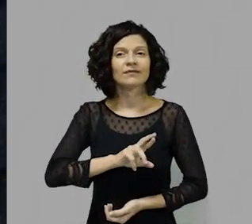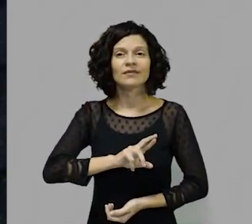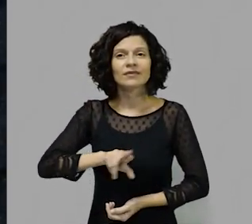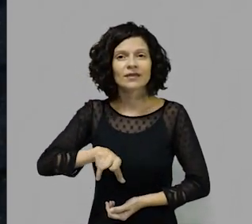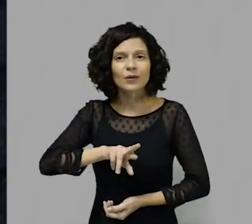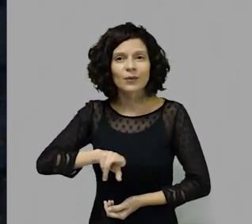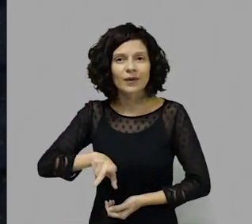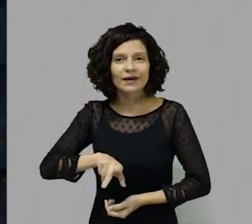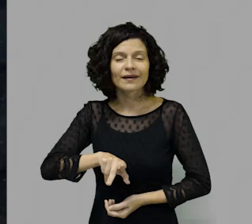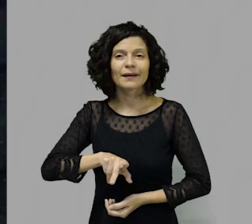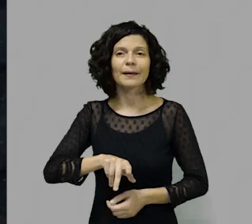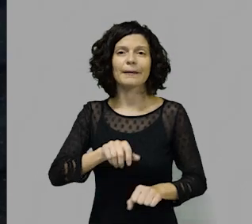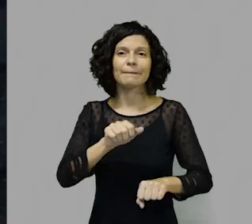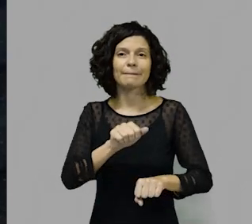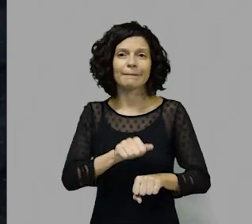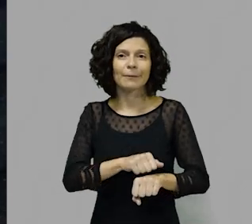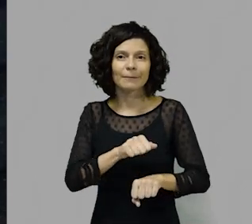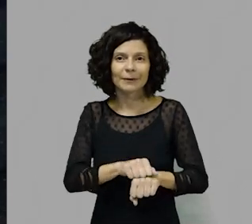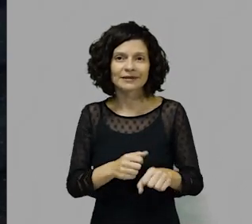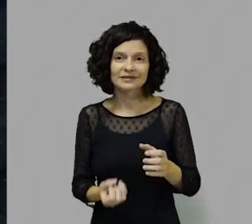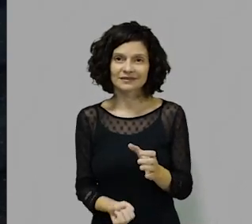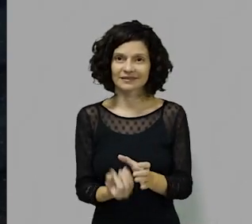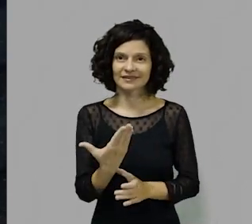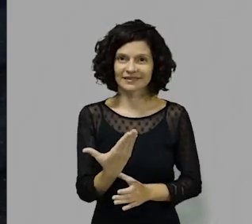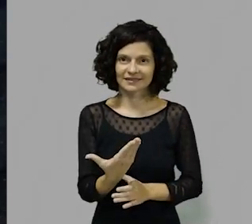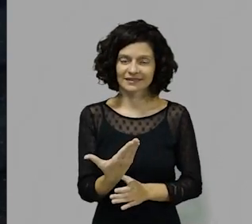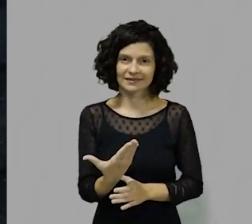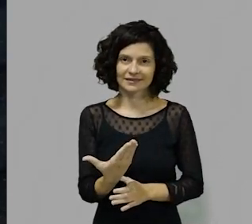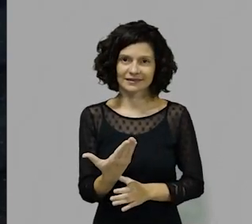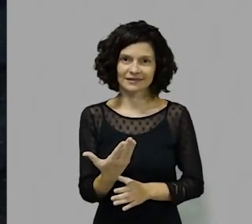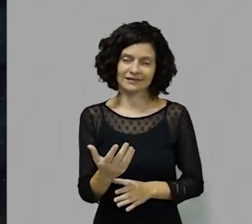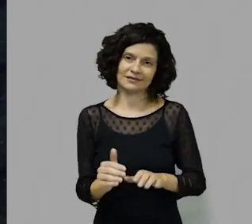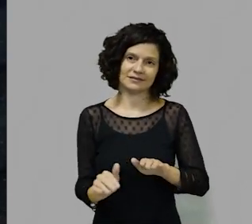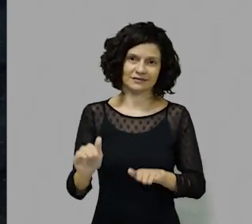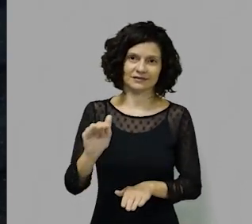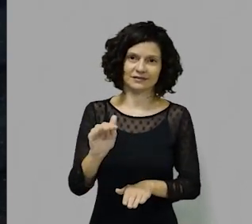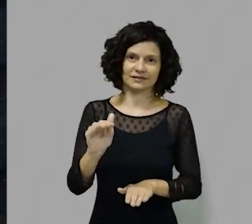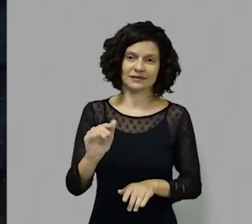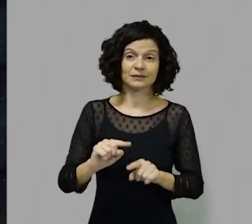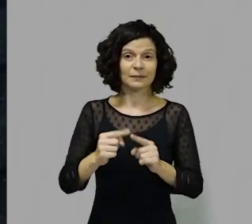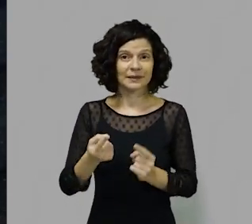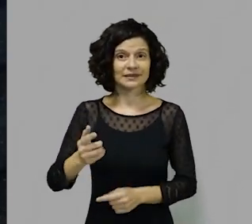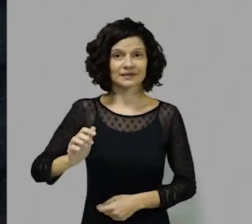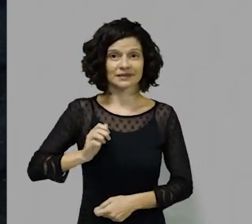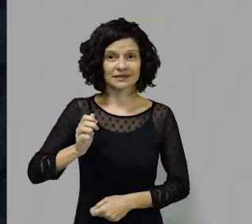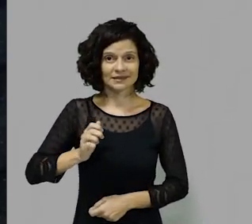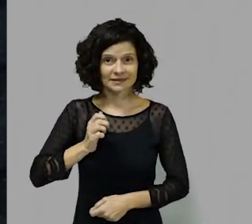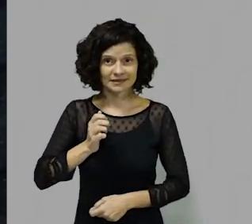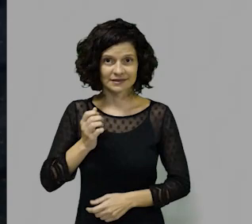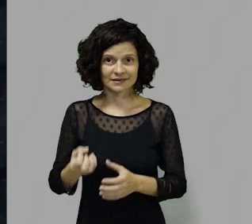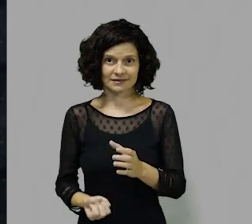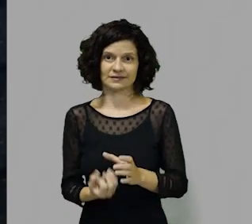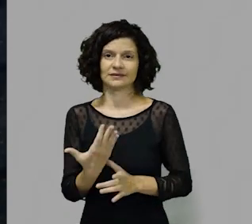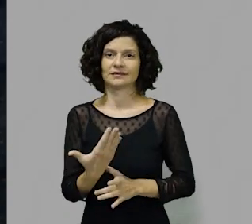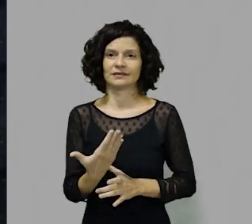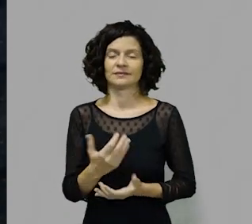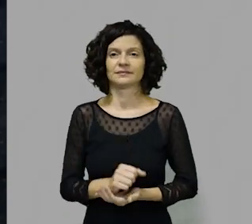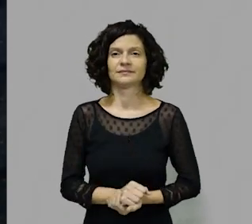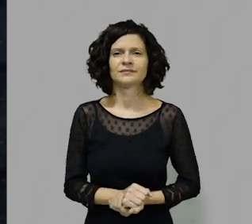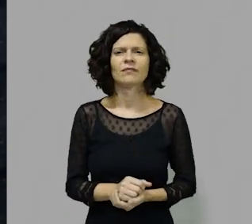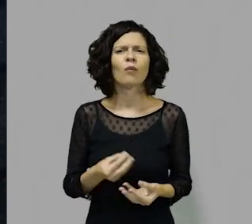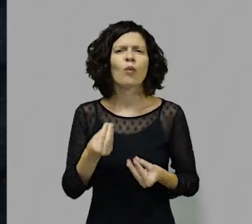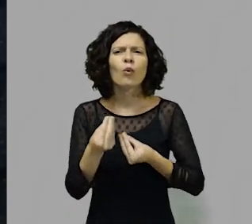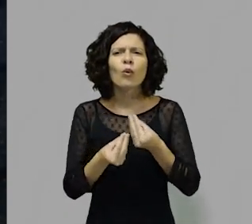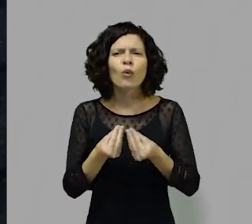pobreza que gera desigualdade, ou vice-versa. Mas a riqueza também pode gerar desigualdade por essa perspectiva. Mas como combater,